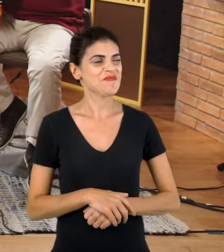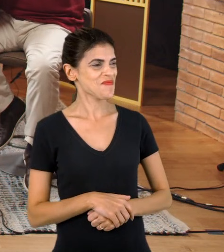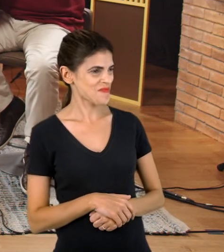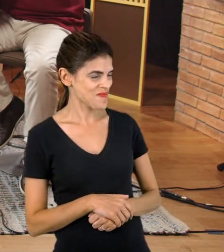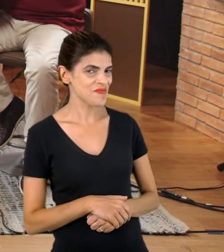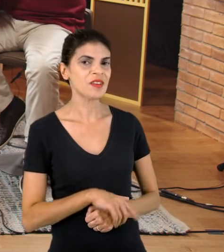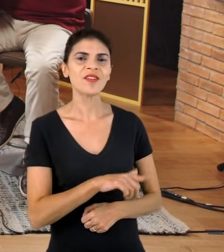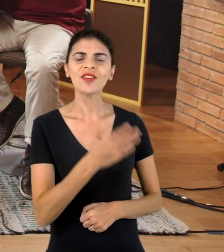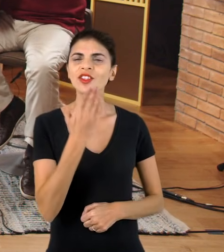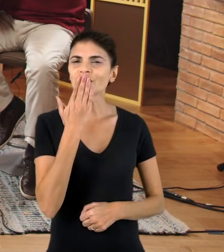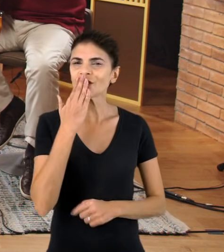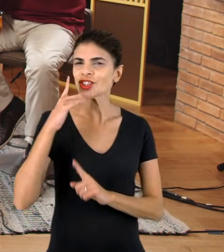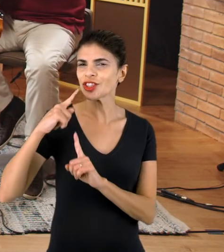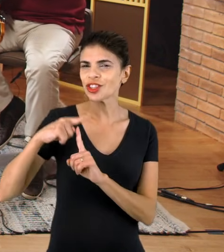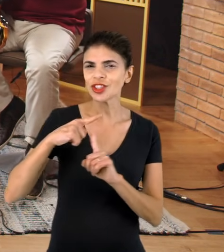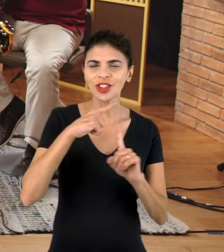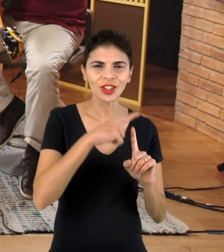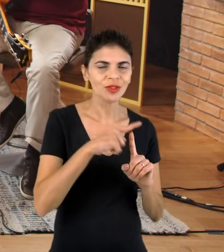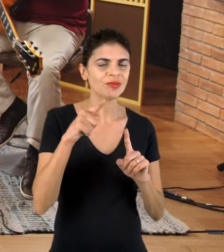Oh, você falou